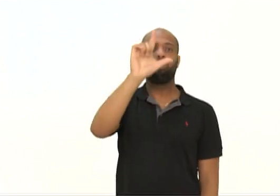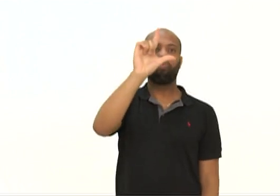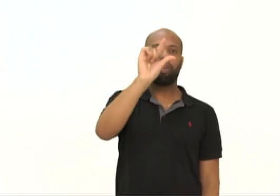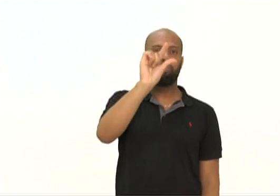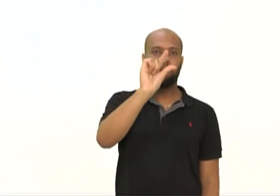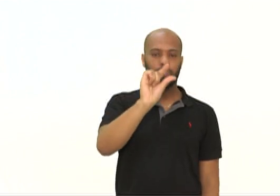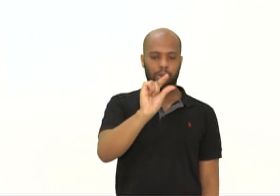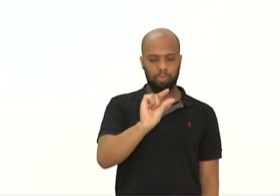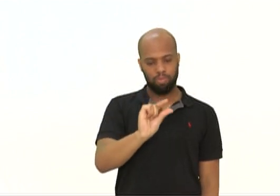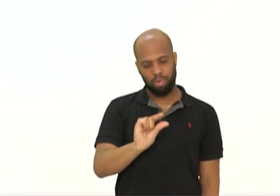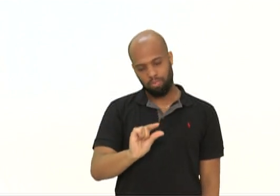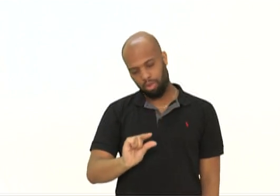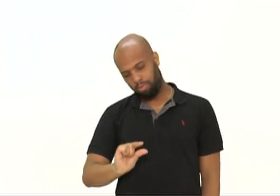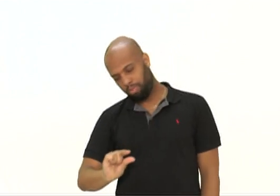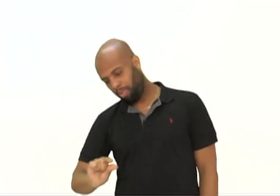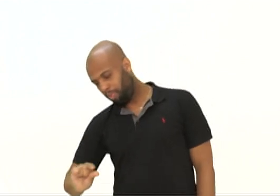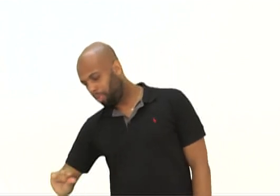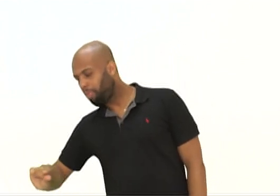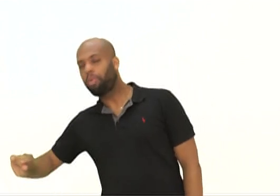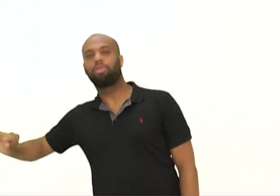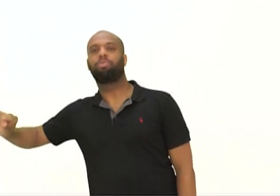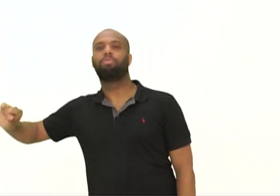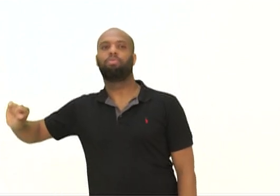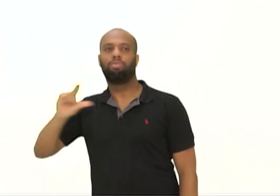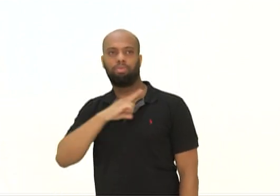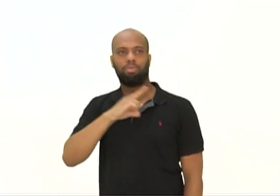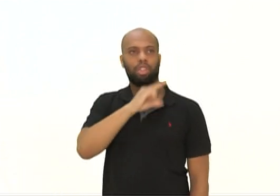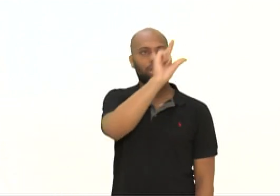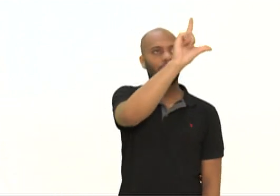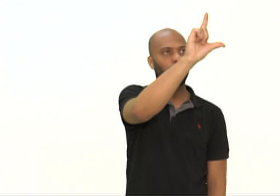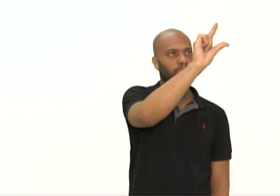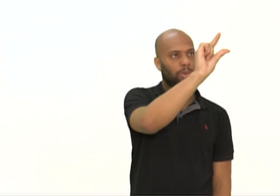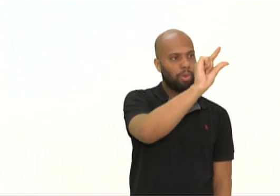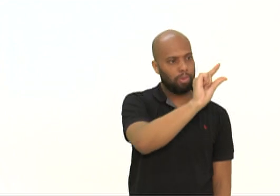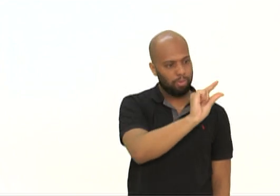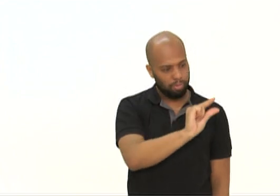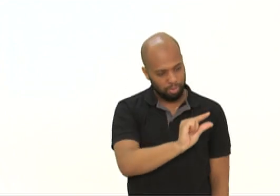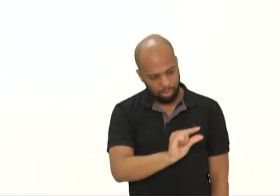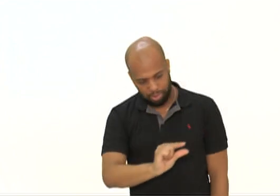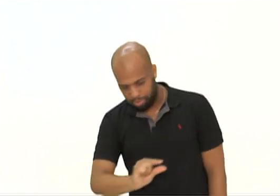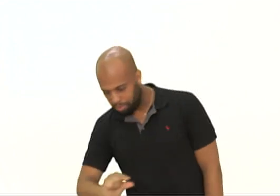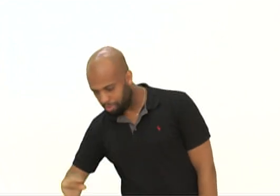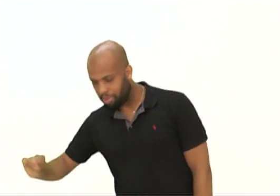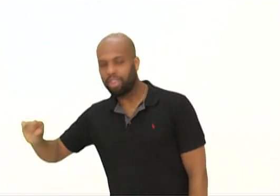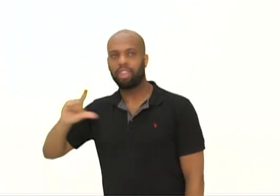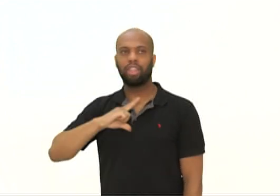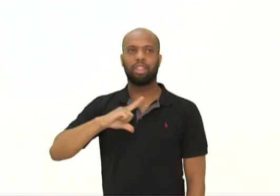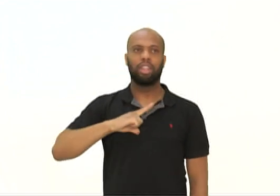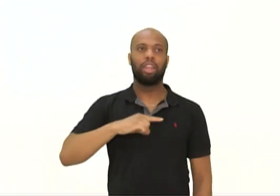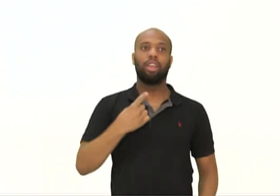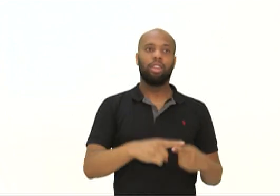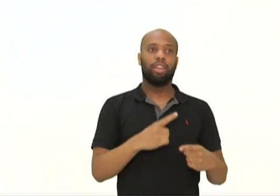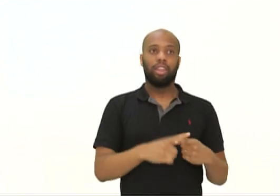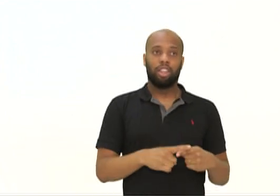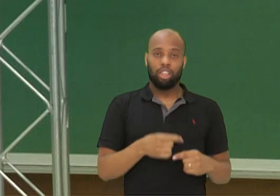diminuindo em relação aos valores de x que estão aumentando. Né? Quanto maior